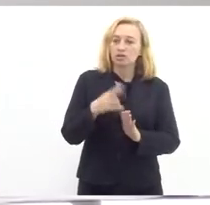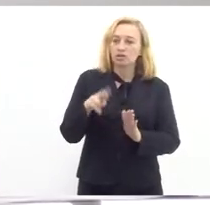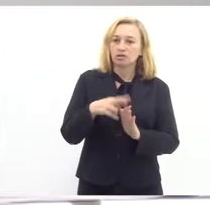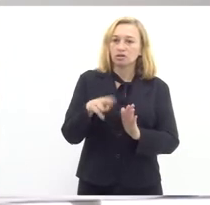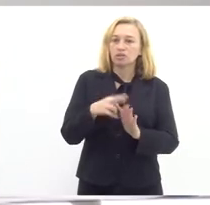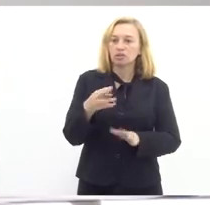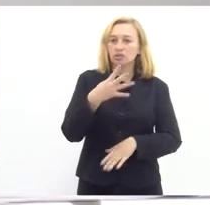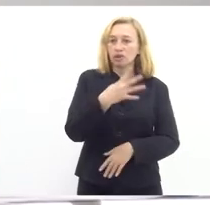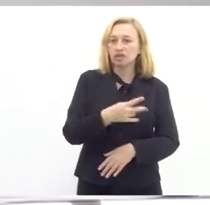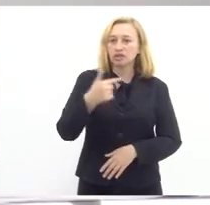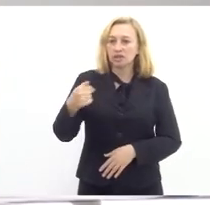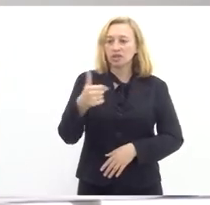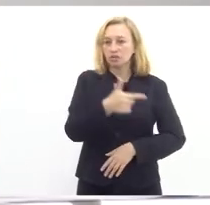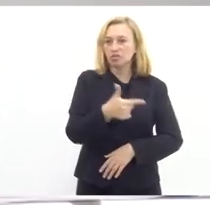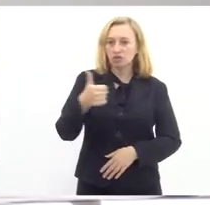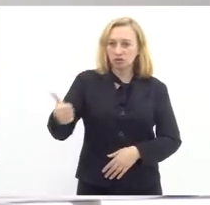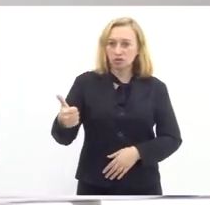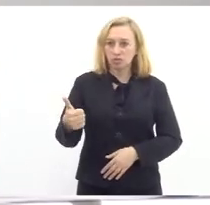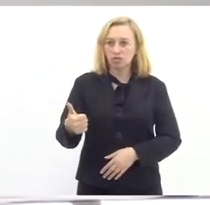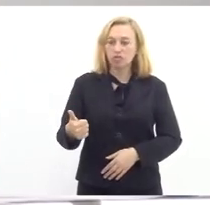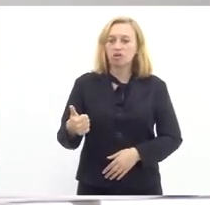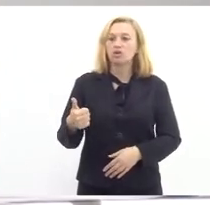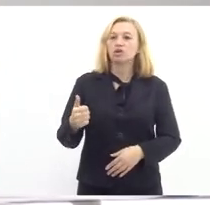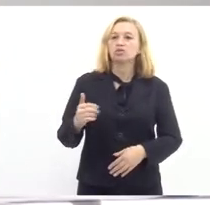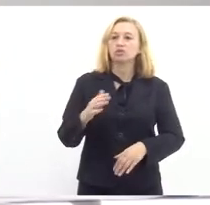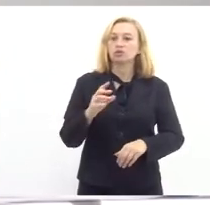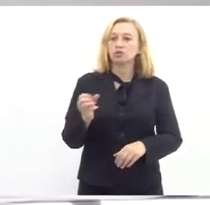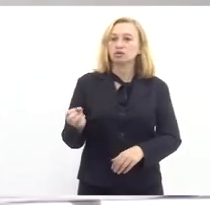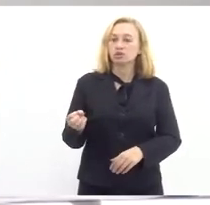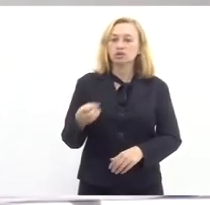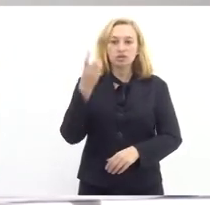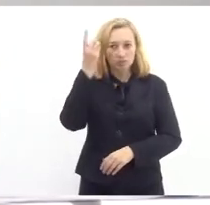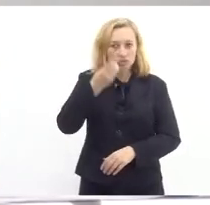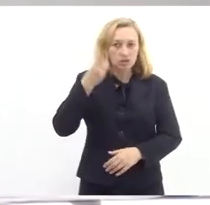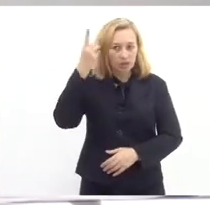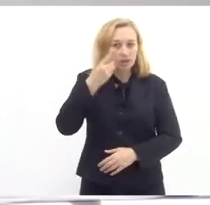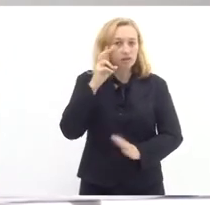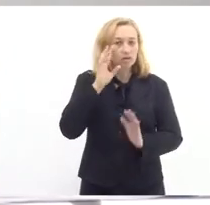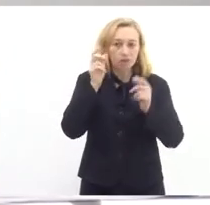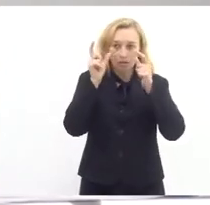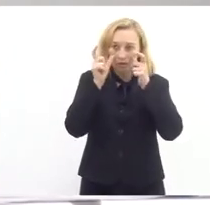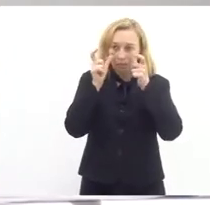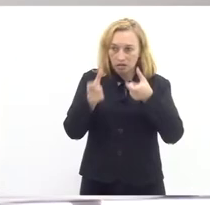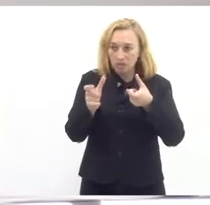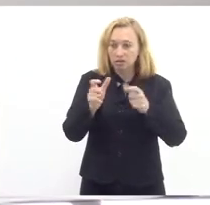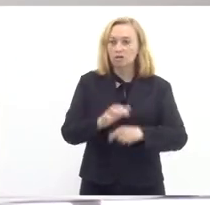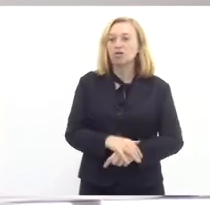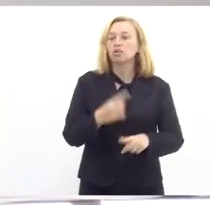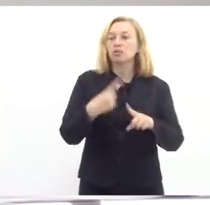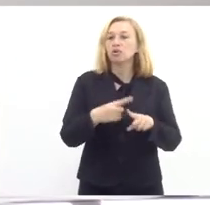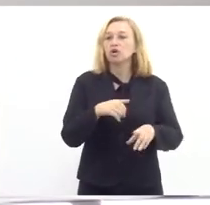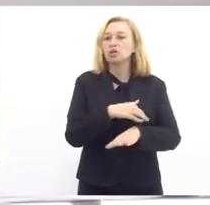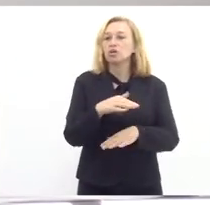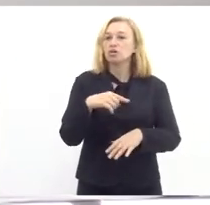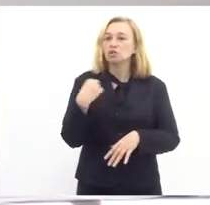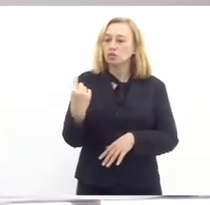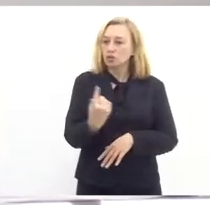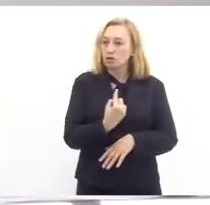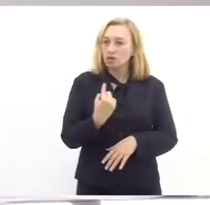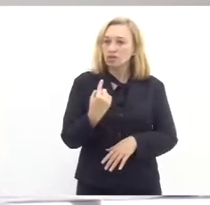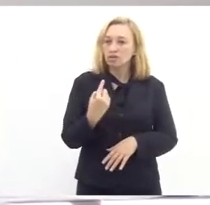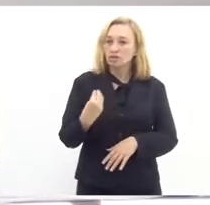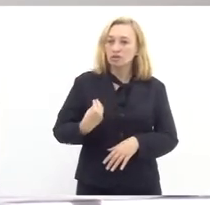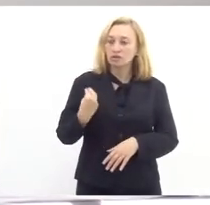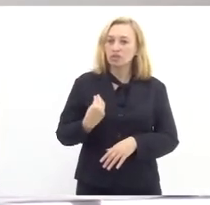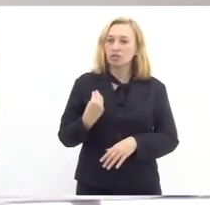47 de 2021, que eu gostaria que os nobres deputados prestassem atenção, porque todos nós vivenciamos um momento do